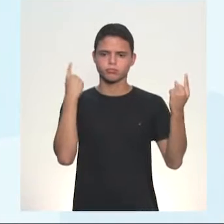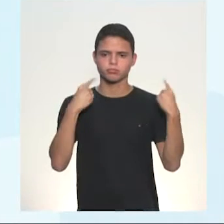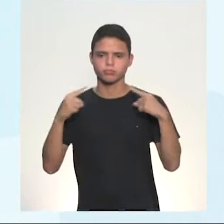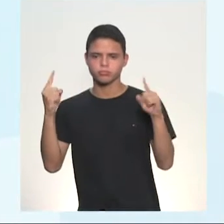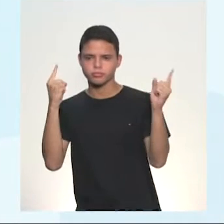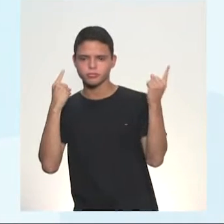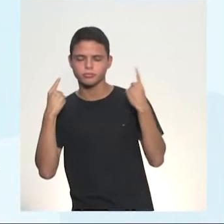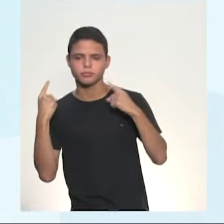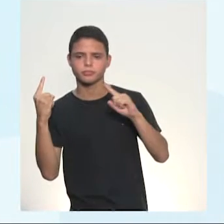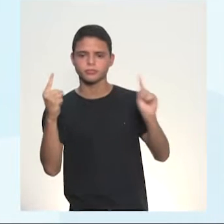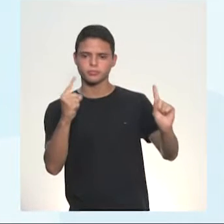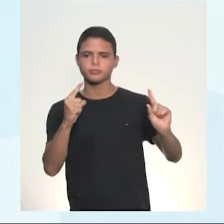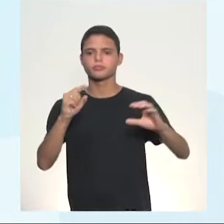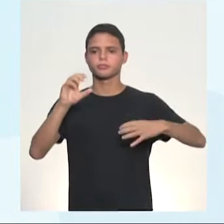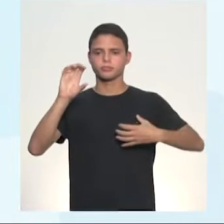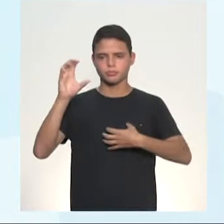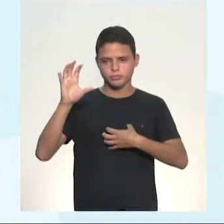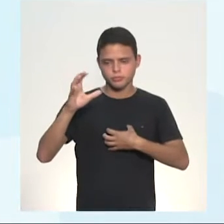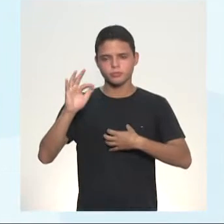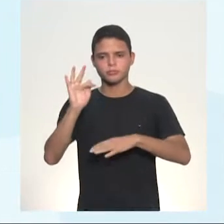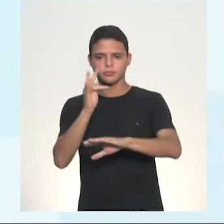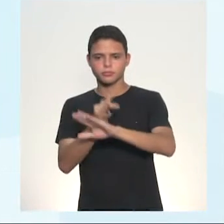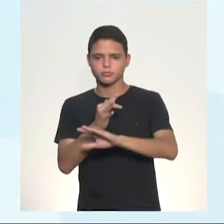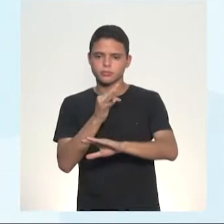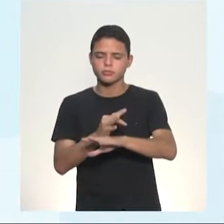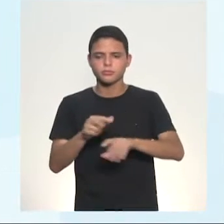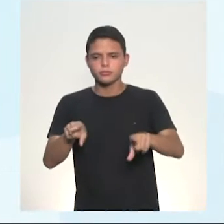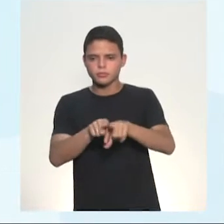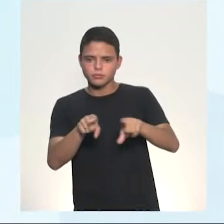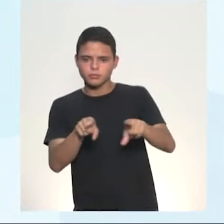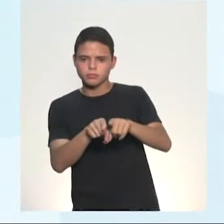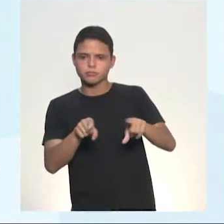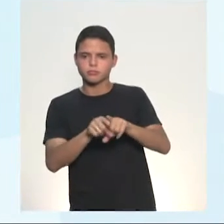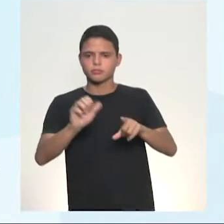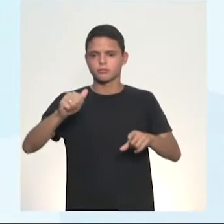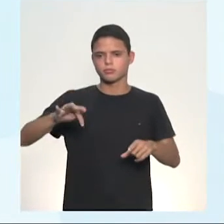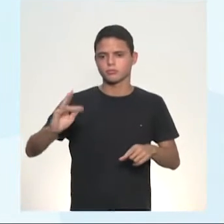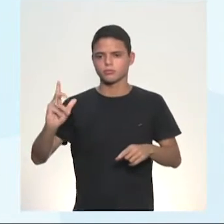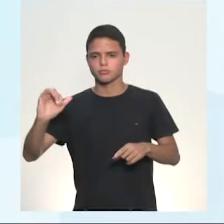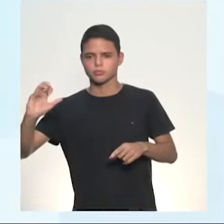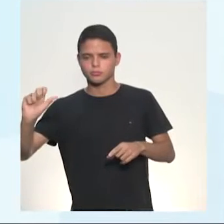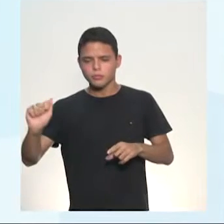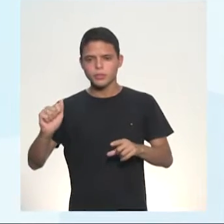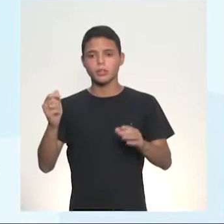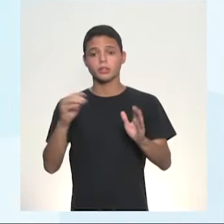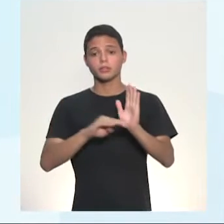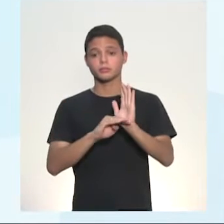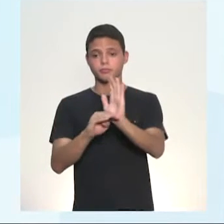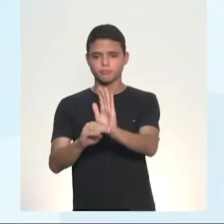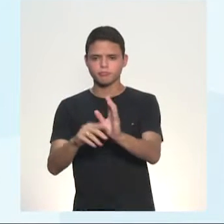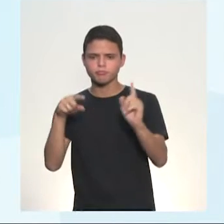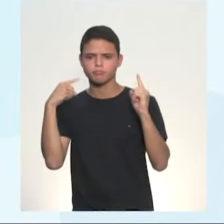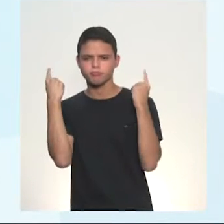químicas. A sensibilidade de algumas espécies de anfíbios permite dizer que o ambiente não vai bem, quando deveriam